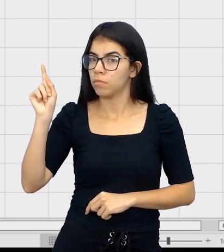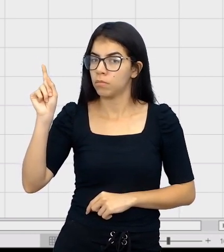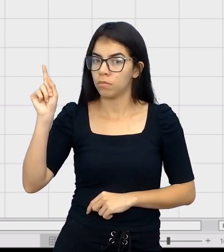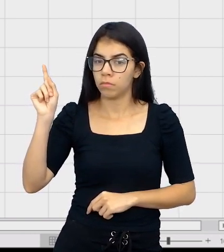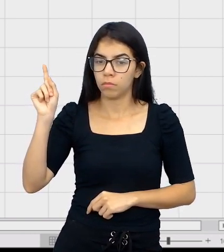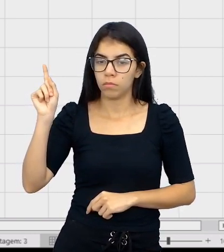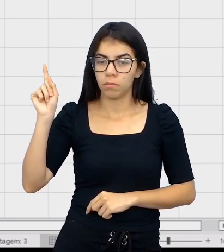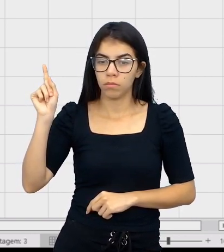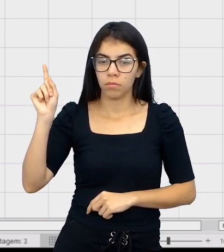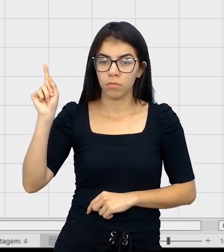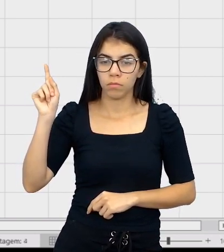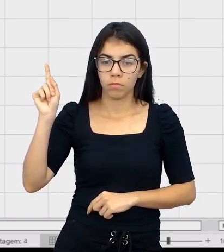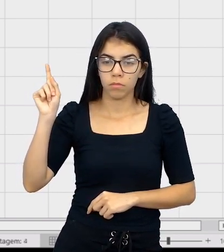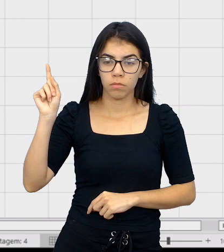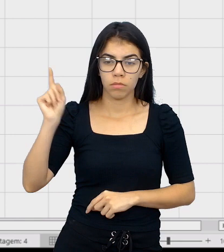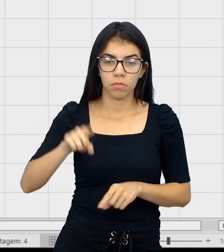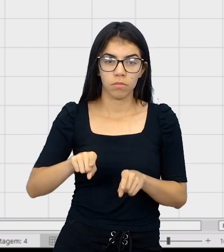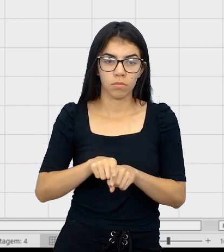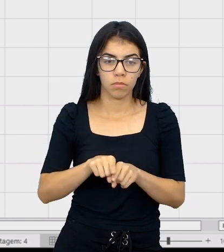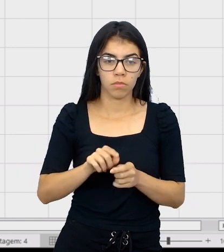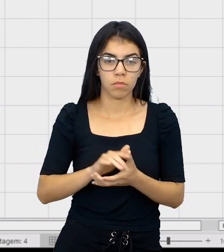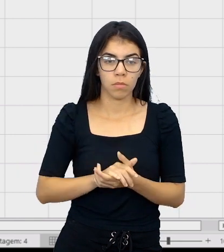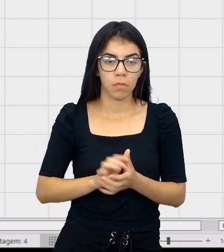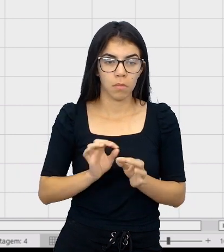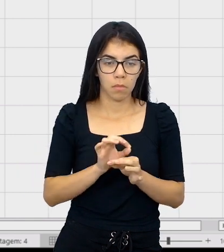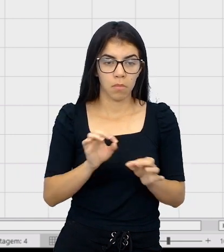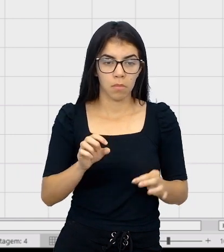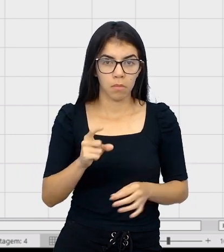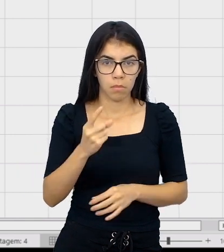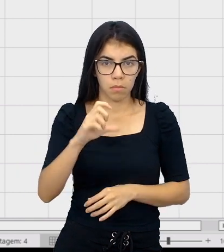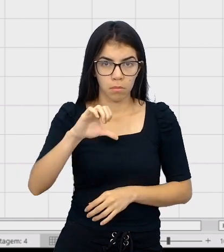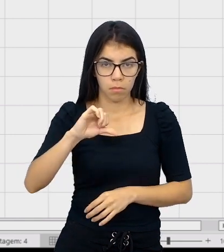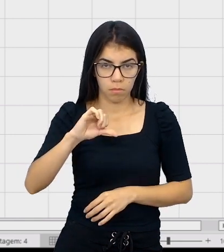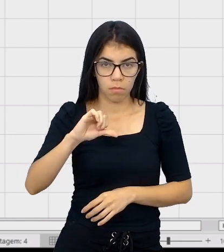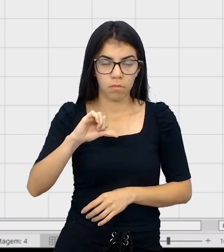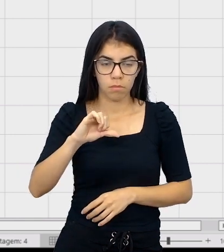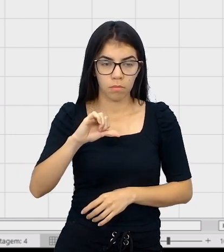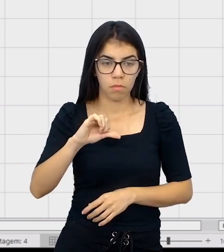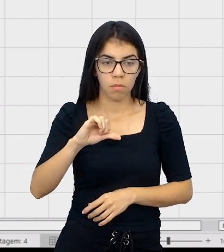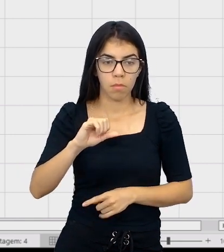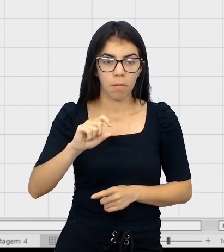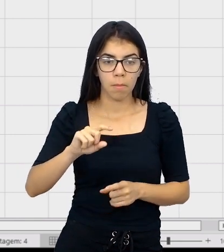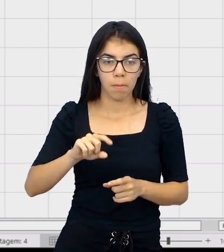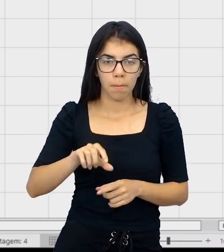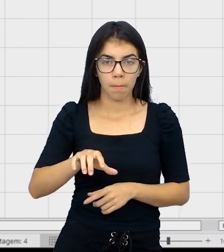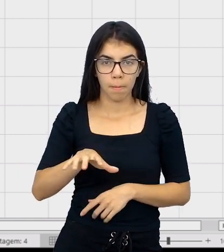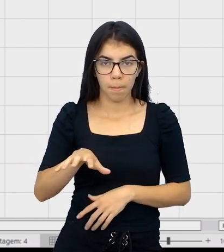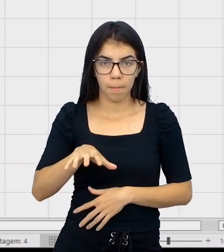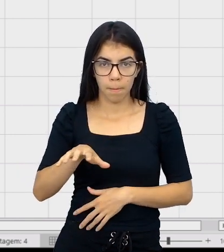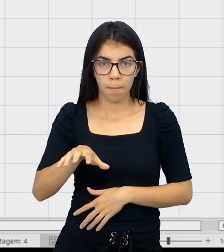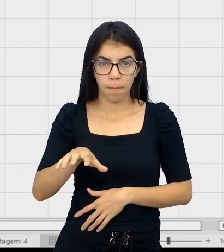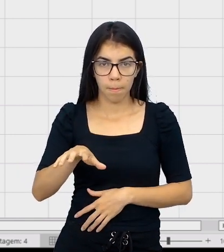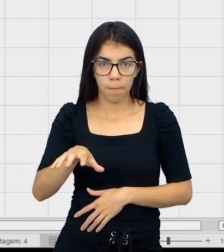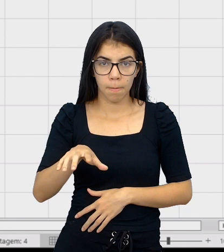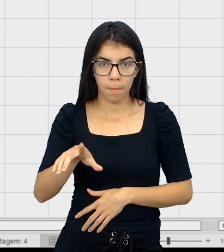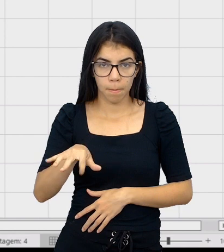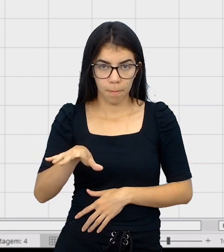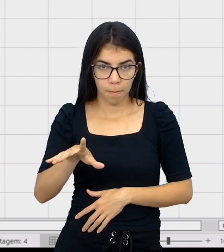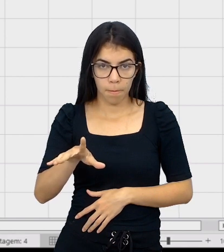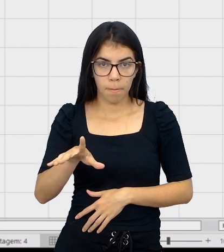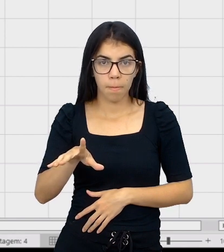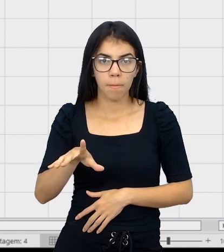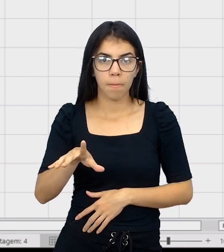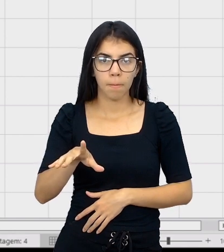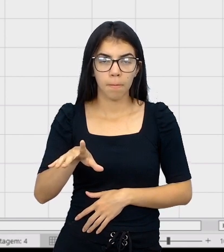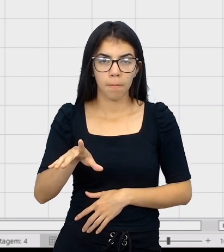Então, vou pôr um tamanho 19, tá? Vou selecionar as minhas Tá. colunas todas. Vou vir com o botão do lado direito selecionado lá tudo. E vou vir aqui, ó, largura